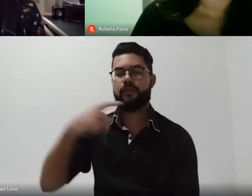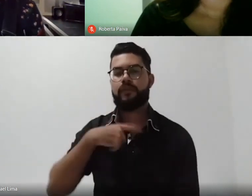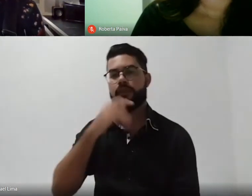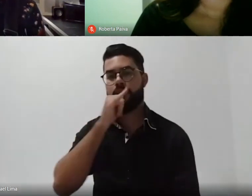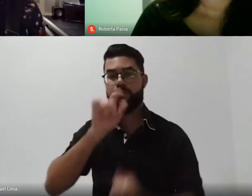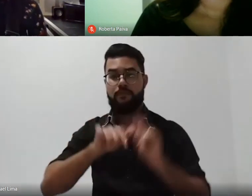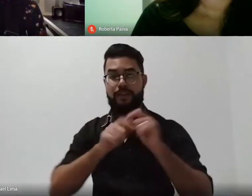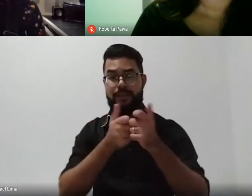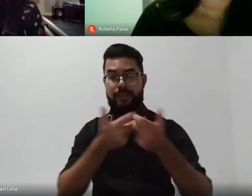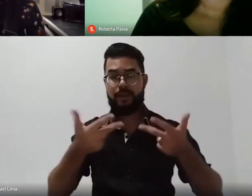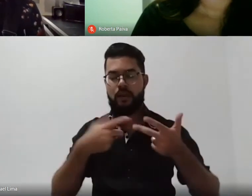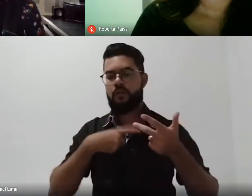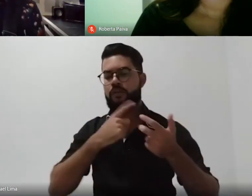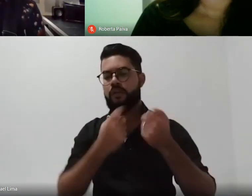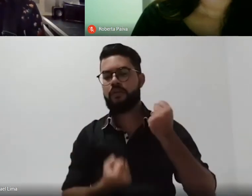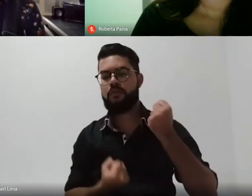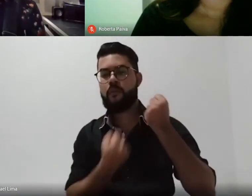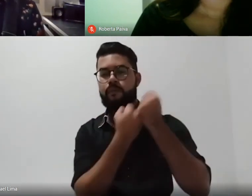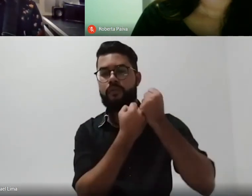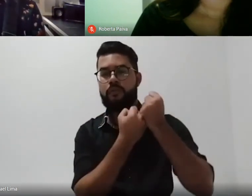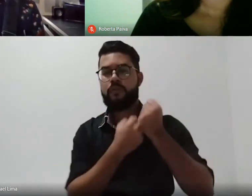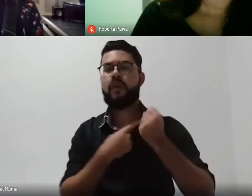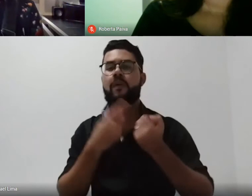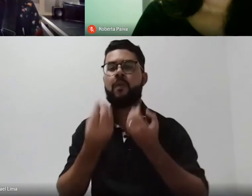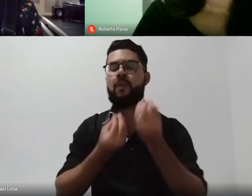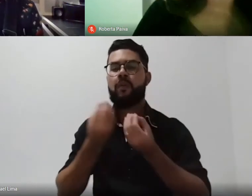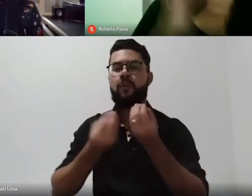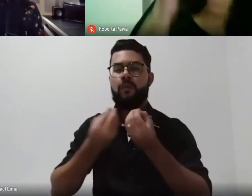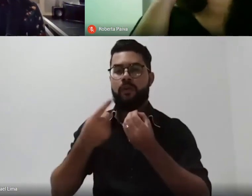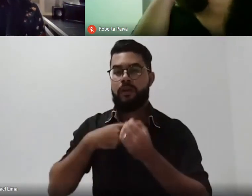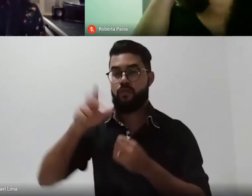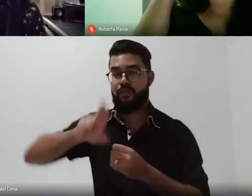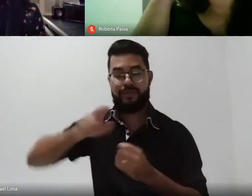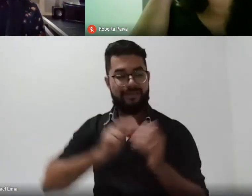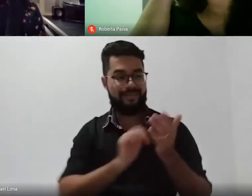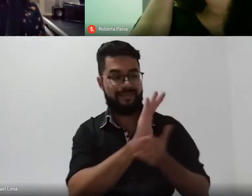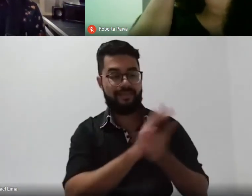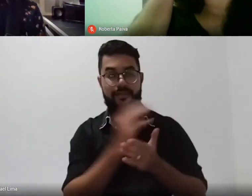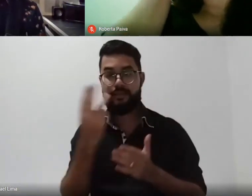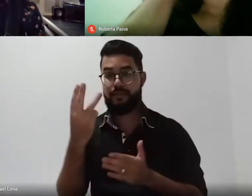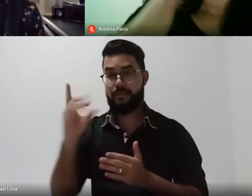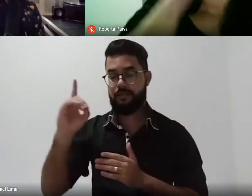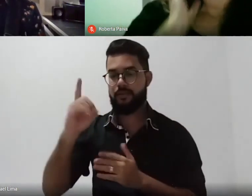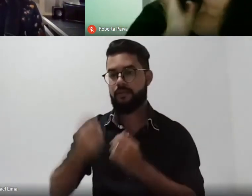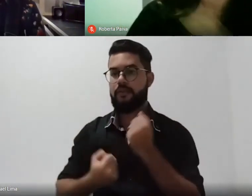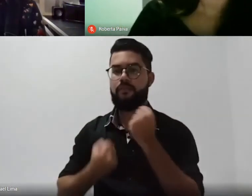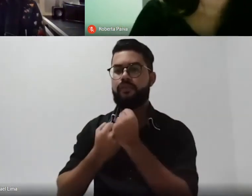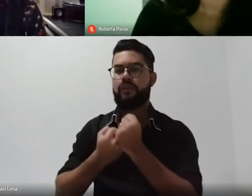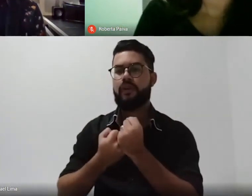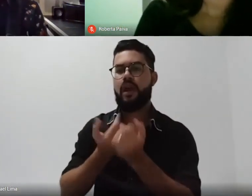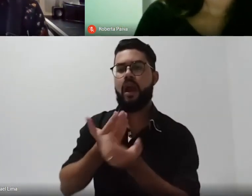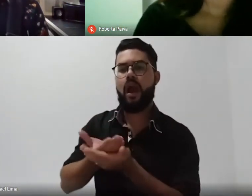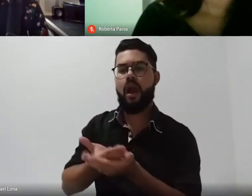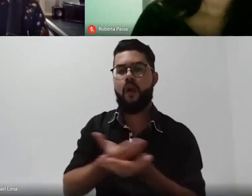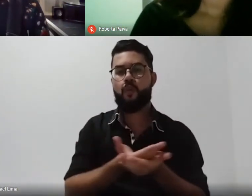para apoiar, né, os modelos de impressão 3D eu fiz para apoiar as aulas, né, para ilustrar